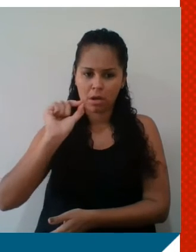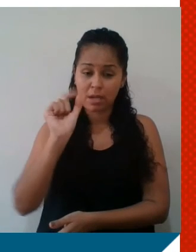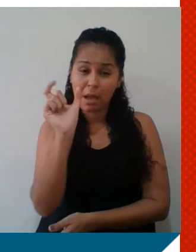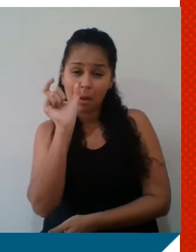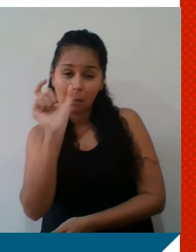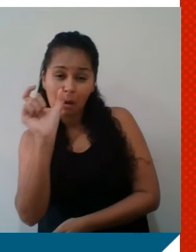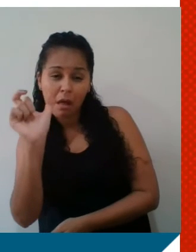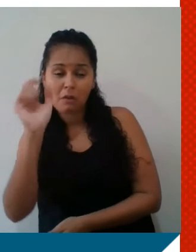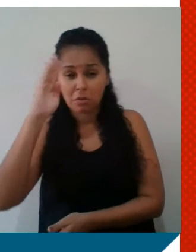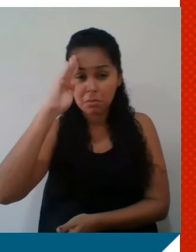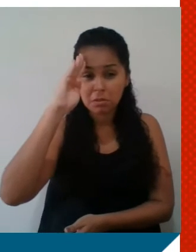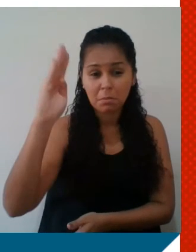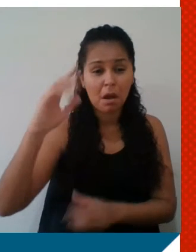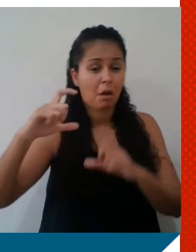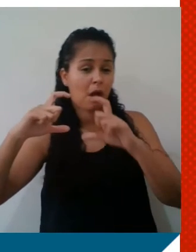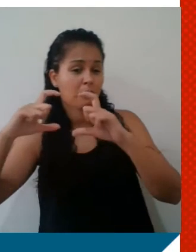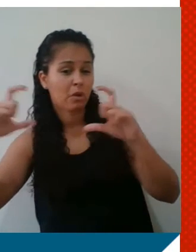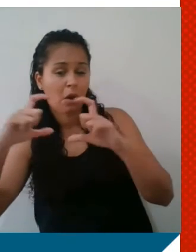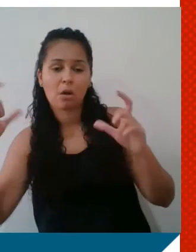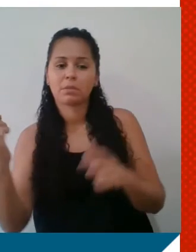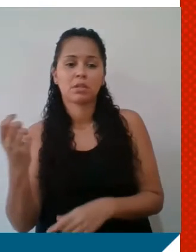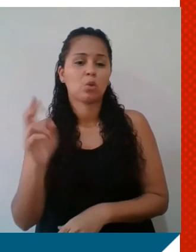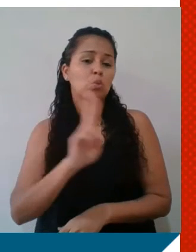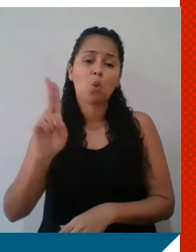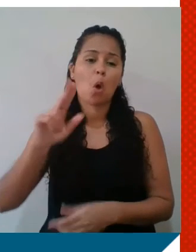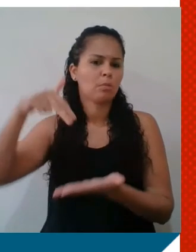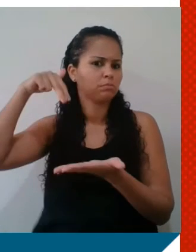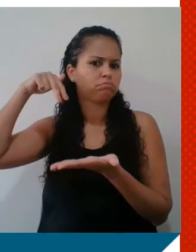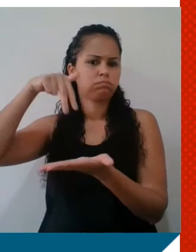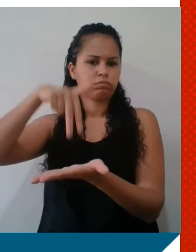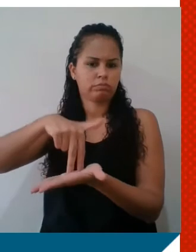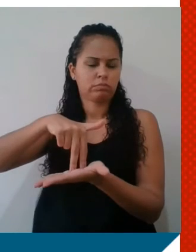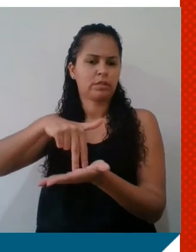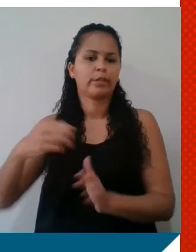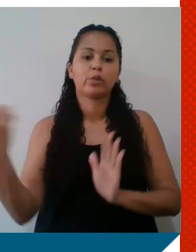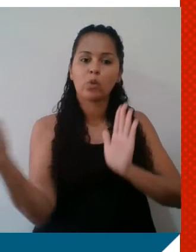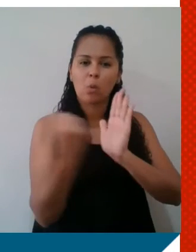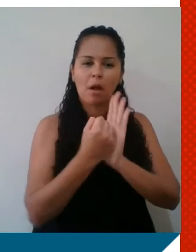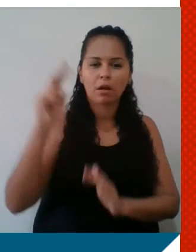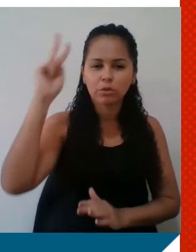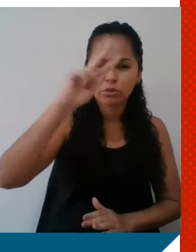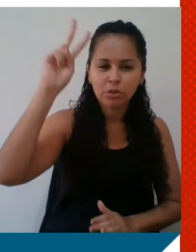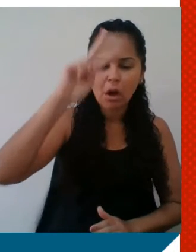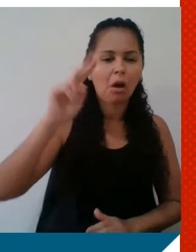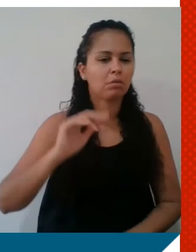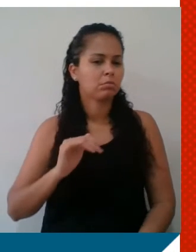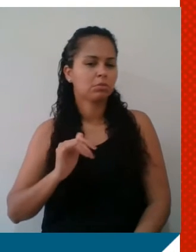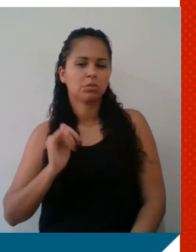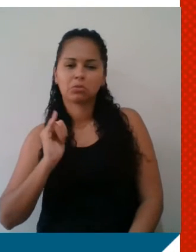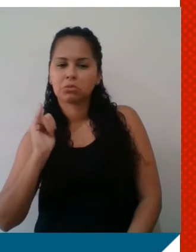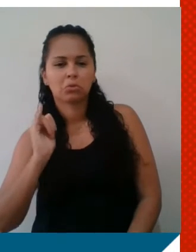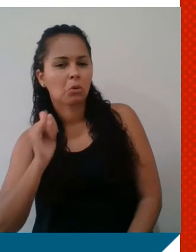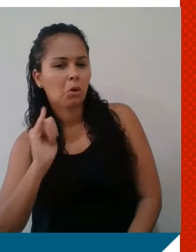principal? É uma palavra-chave, é uma fórmula, é o nome de um protagonista, de um fato histórico, se for de uma ficção, de uma historinha,